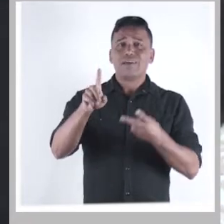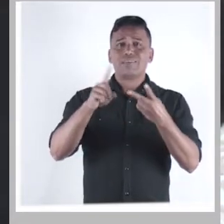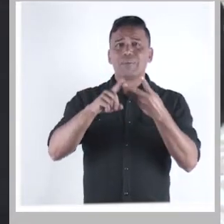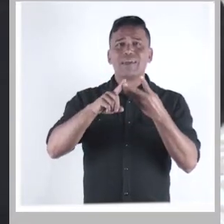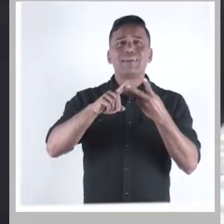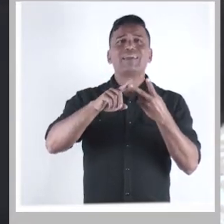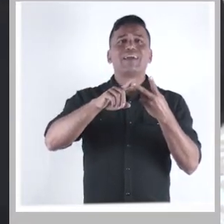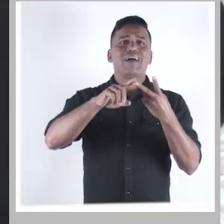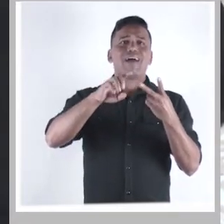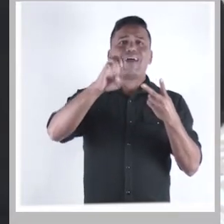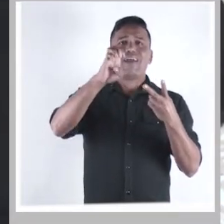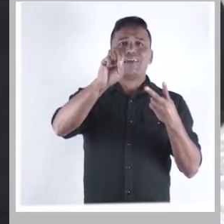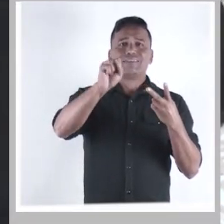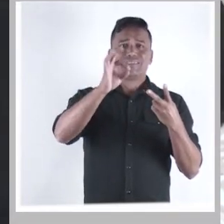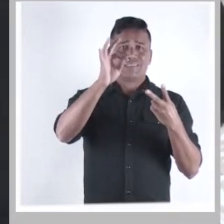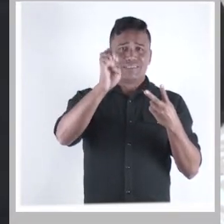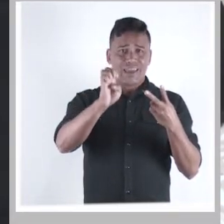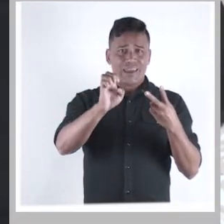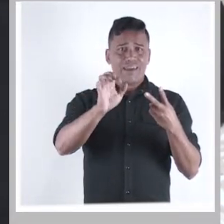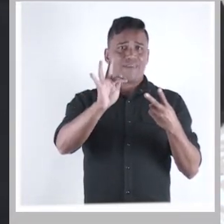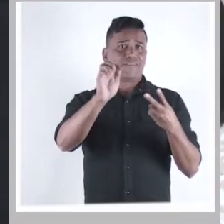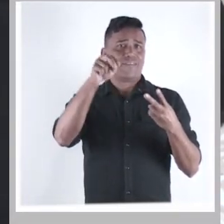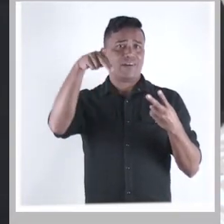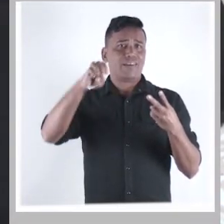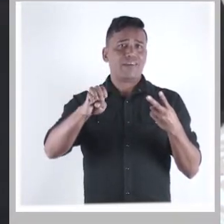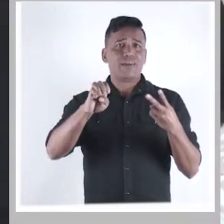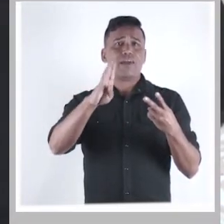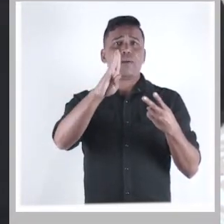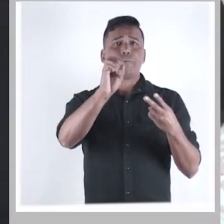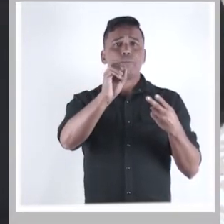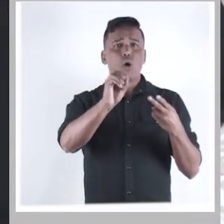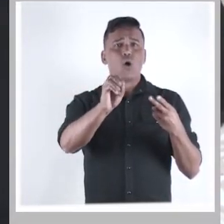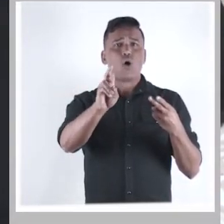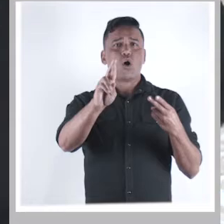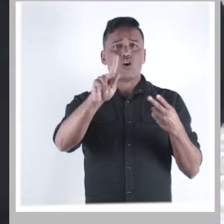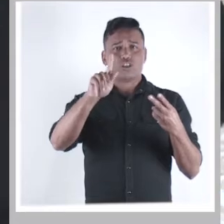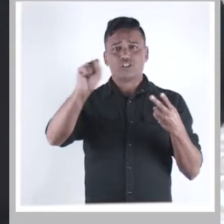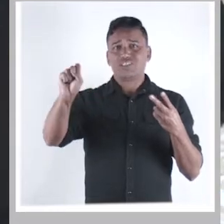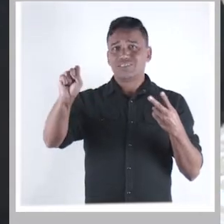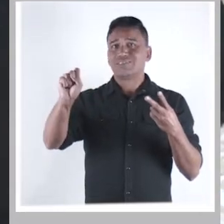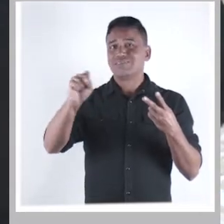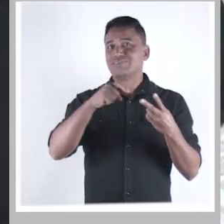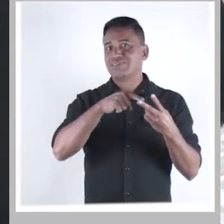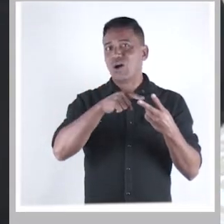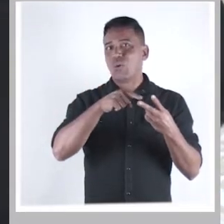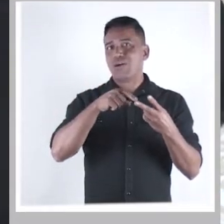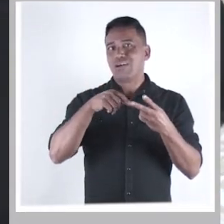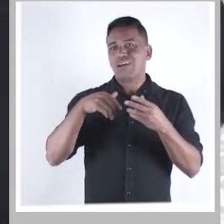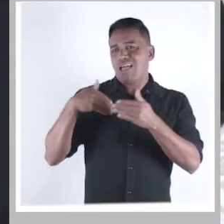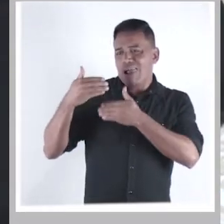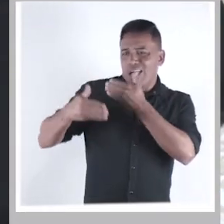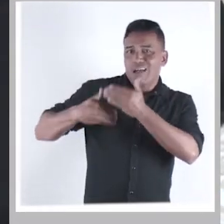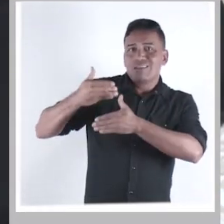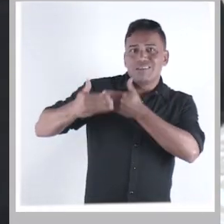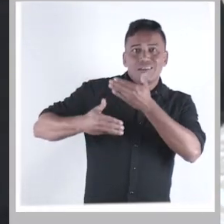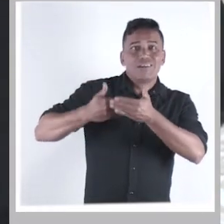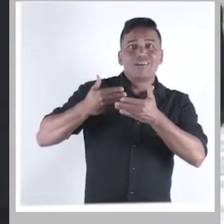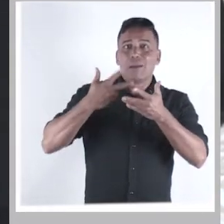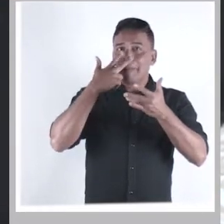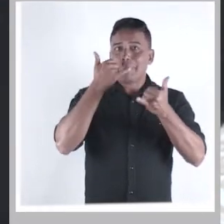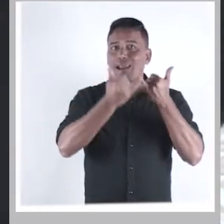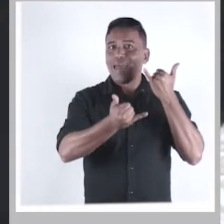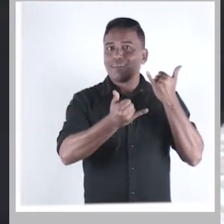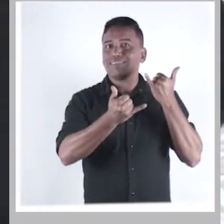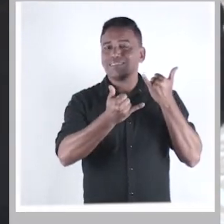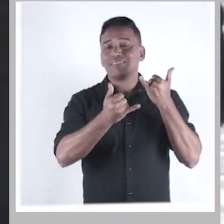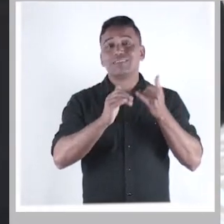né? E eu conversando com ela, eu acho que são percursos